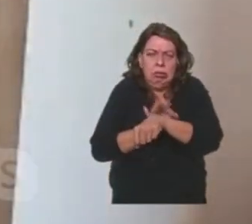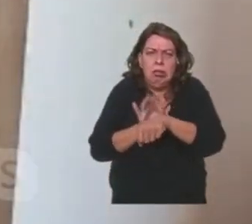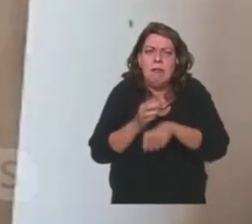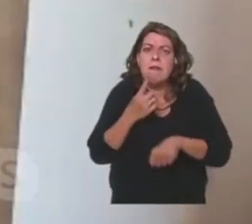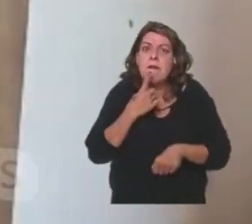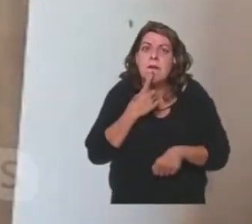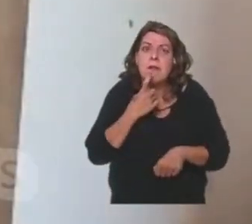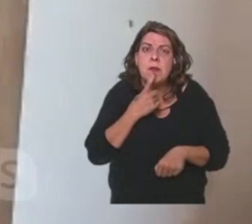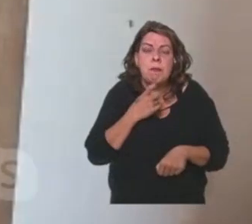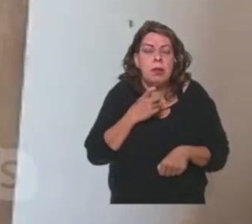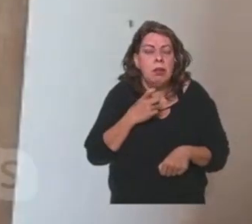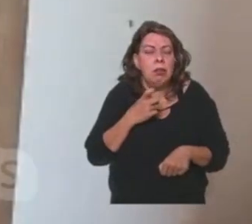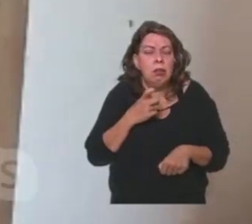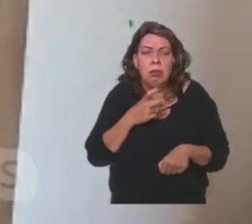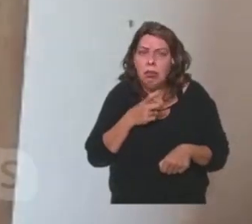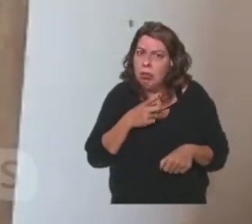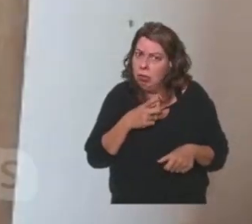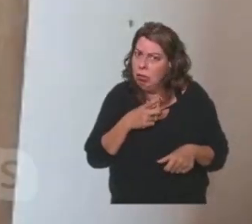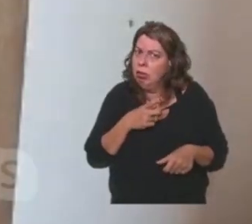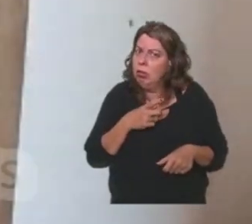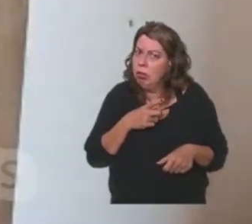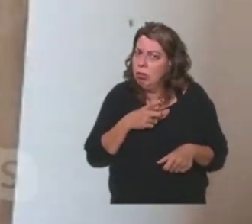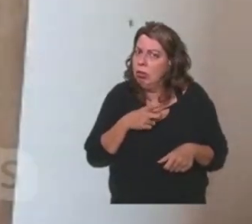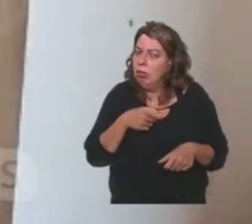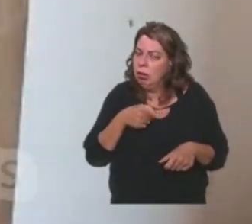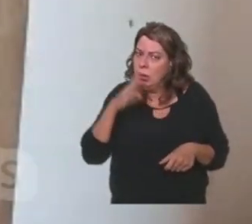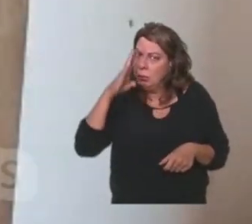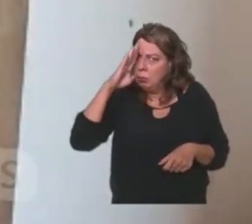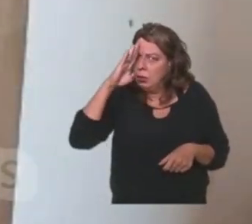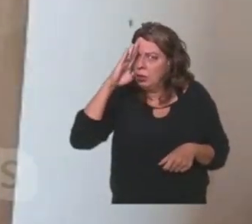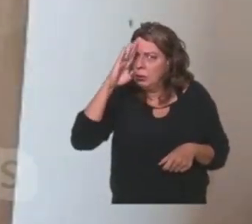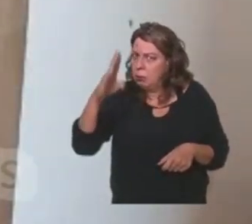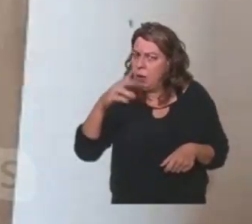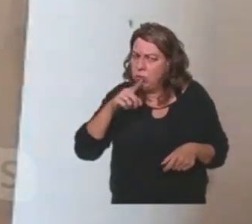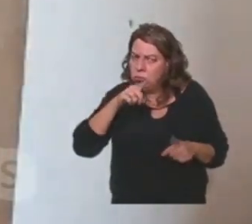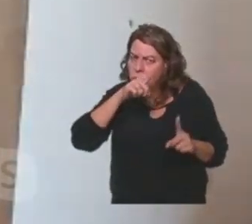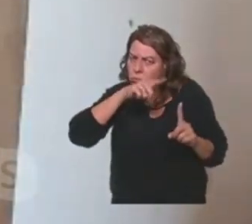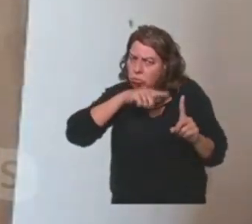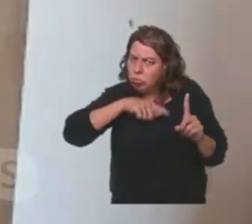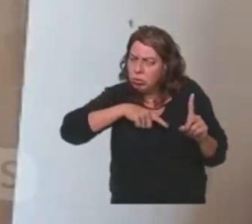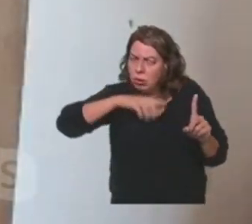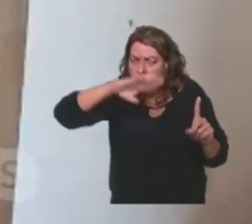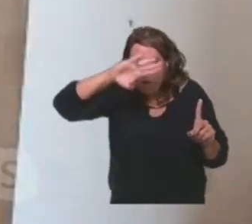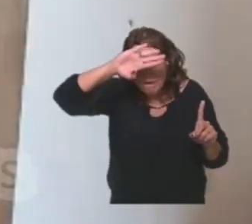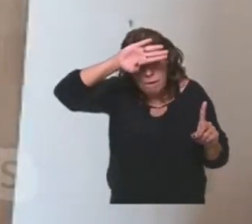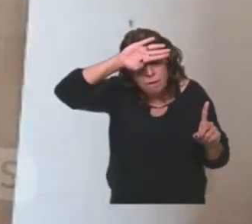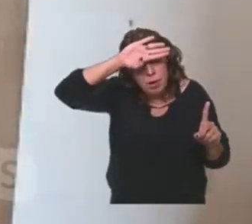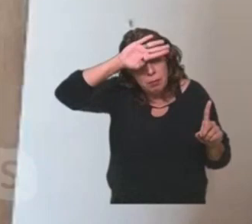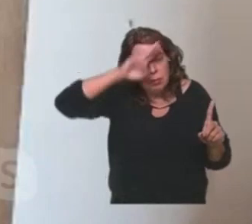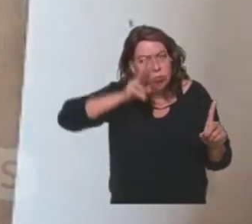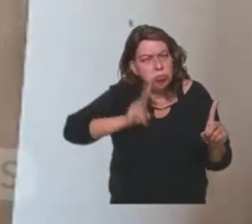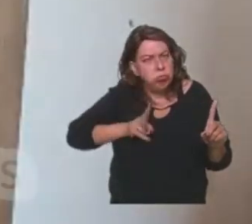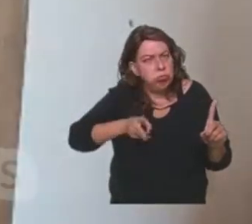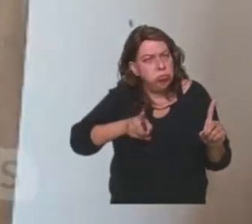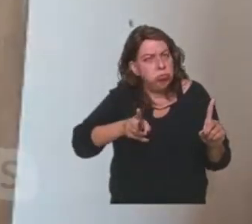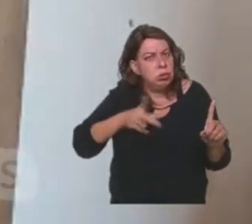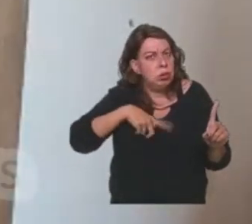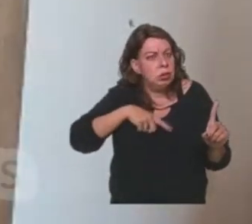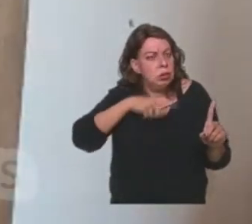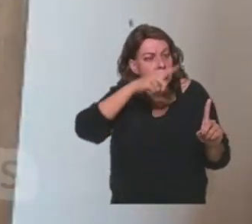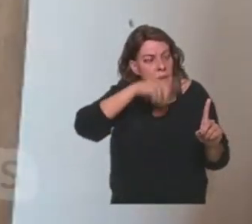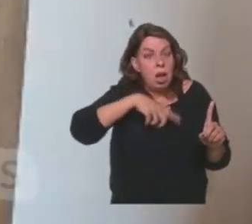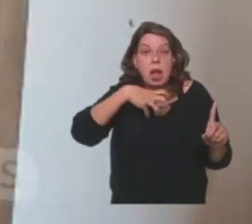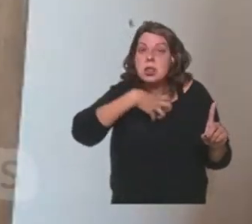pele também. Então, esses principais sintomas, febre constante, né, é persistente. Então, esses